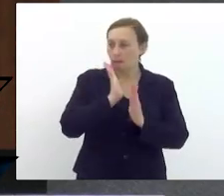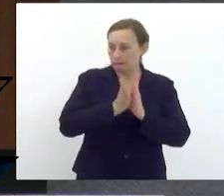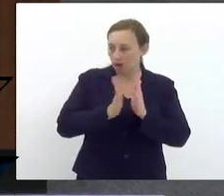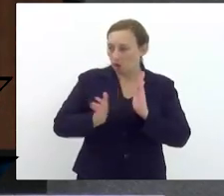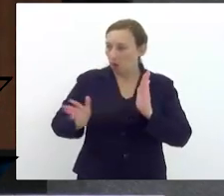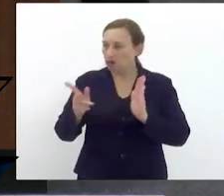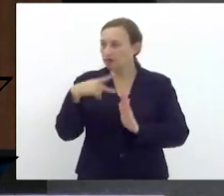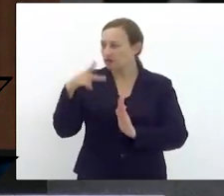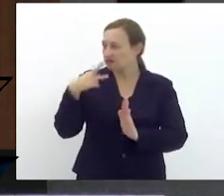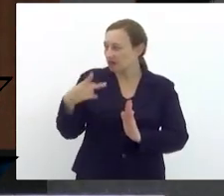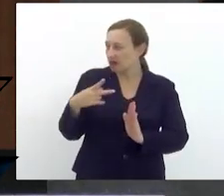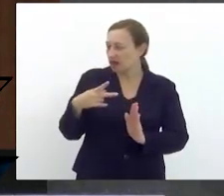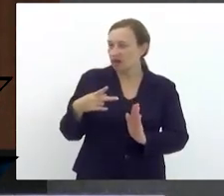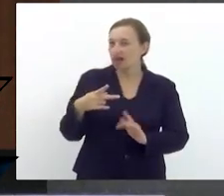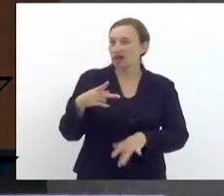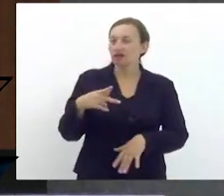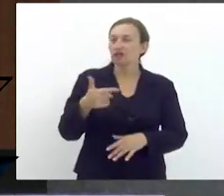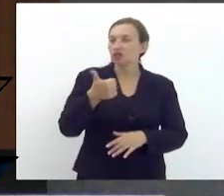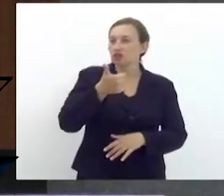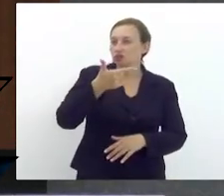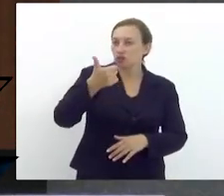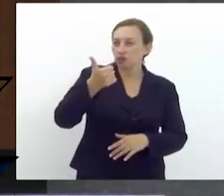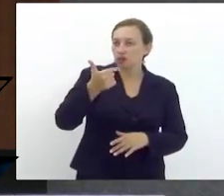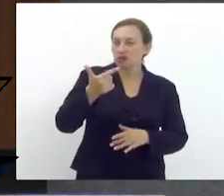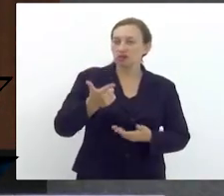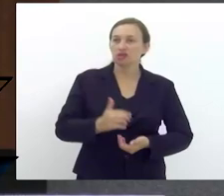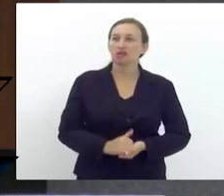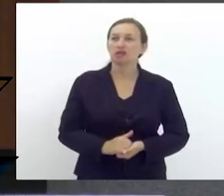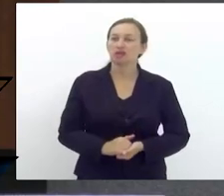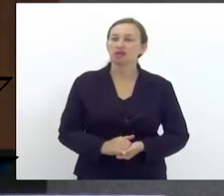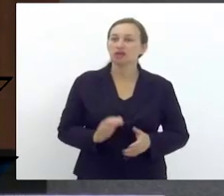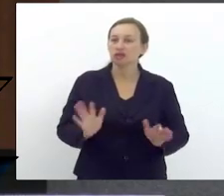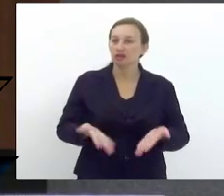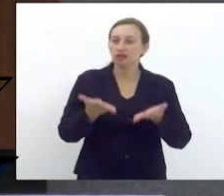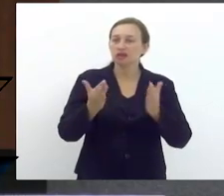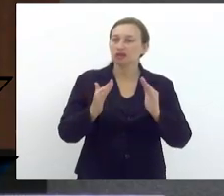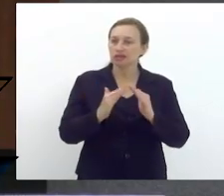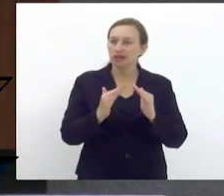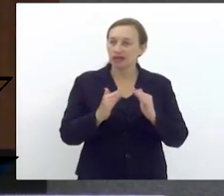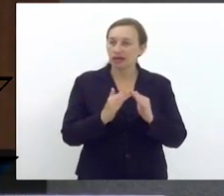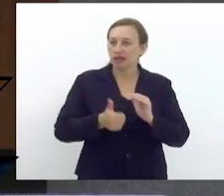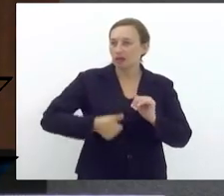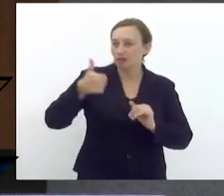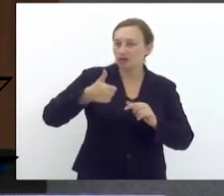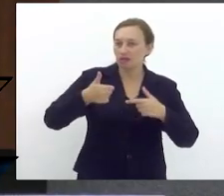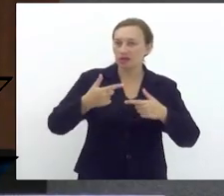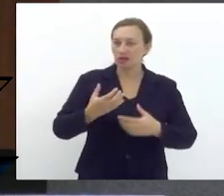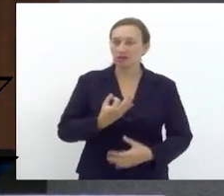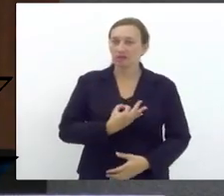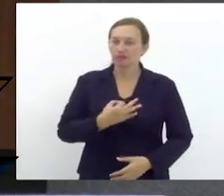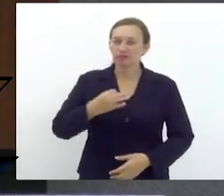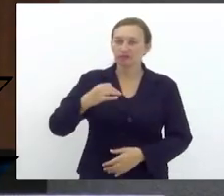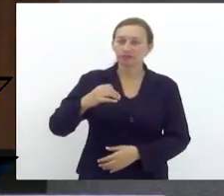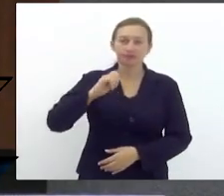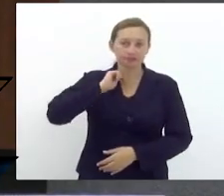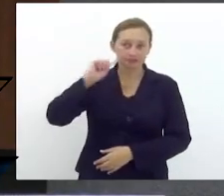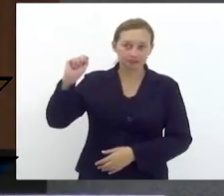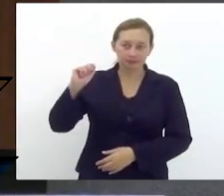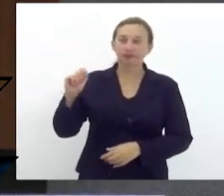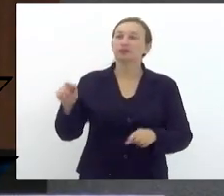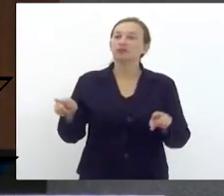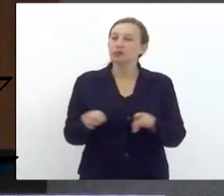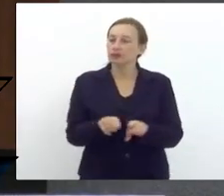para dizer que protoconizei dois iniciativas a esta casa primeira foi a medalha Tiradentes a medalha também